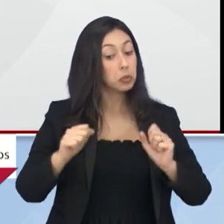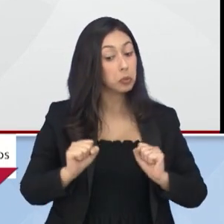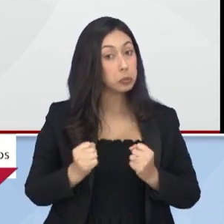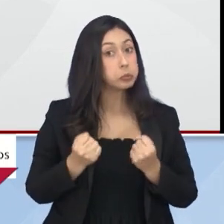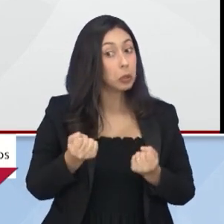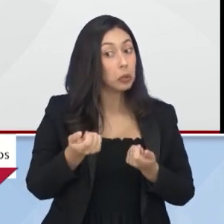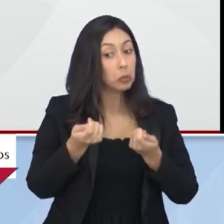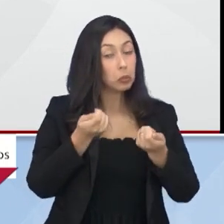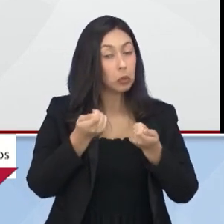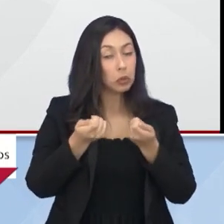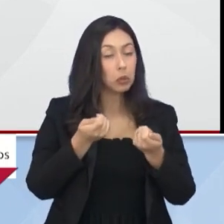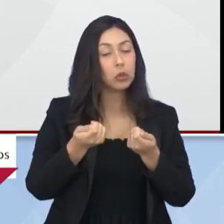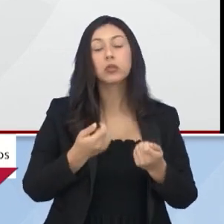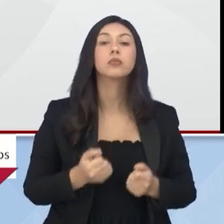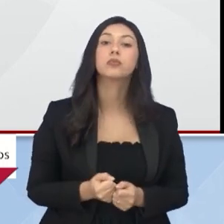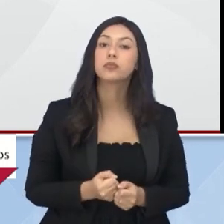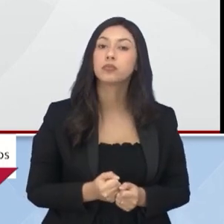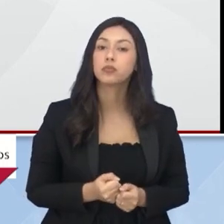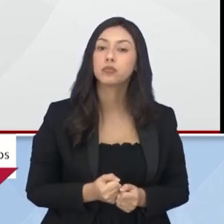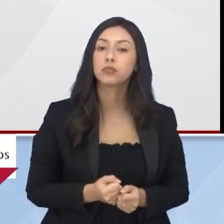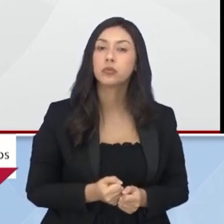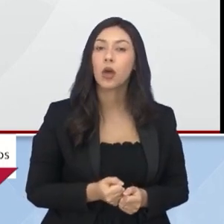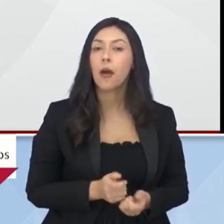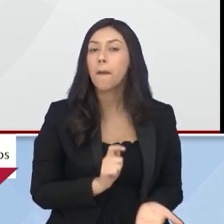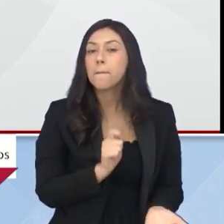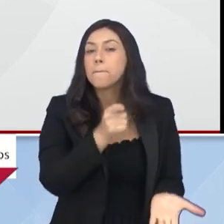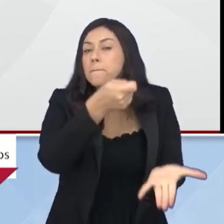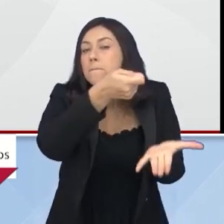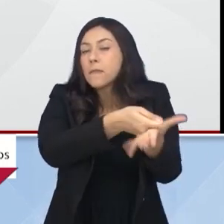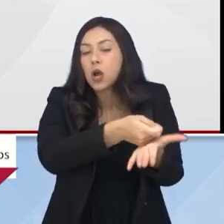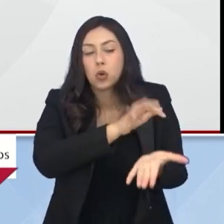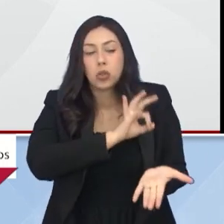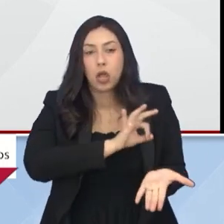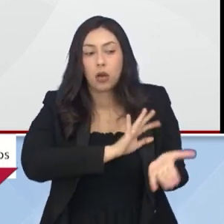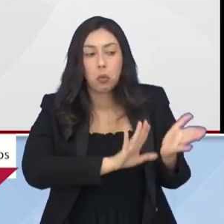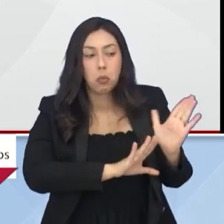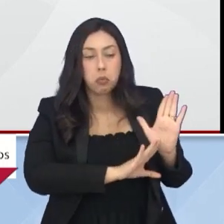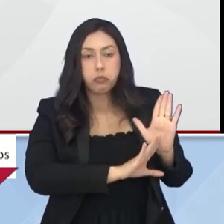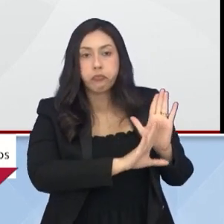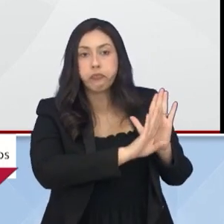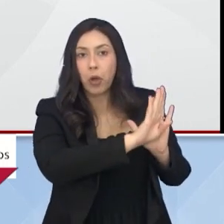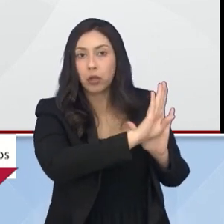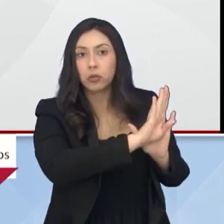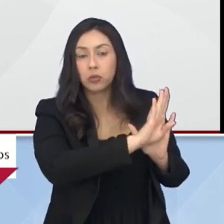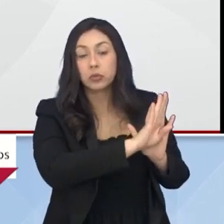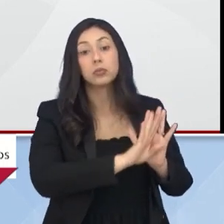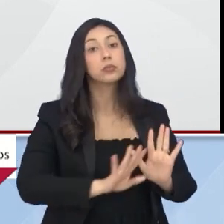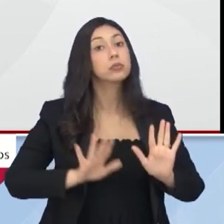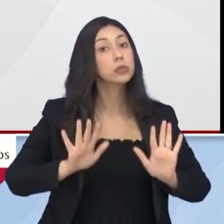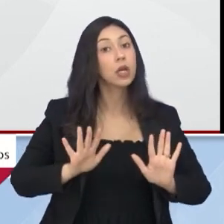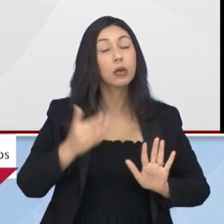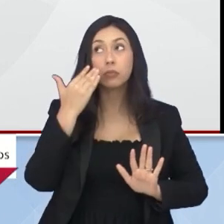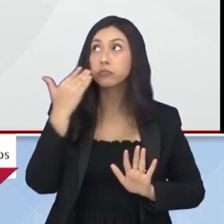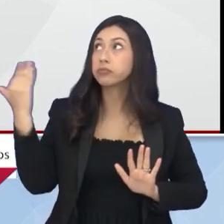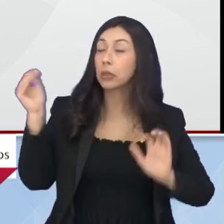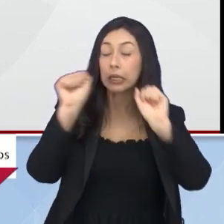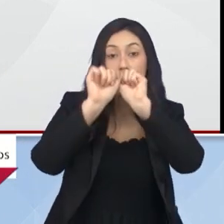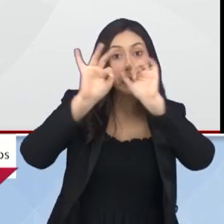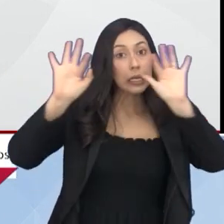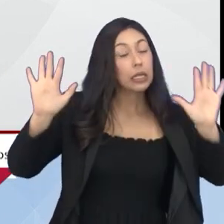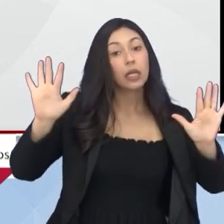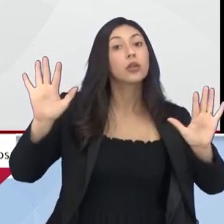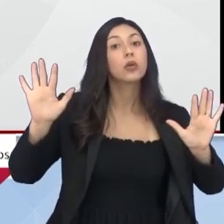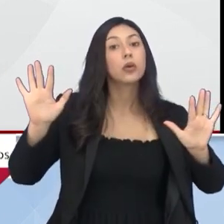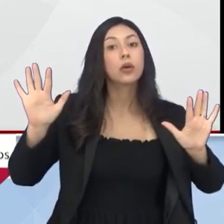empenho aumento de remuneração então a lei é Clara proibido fazer a